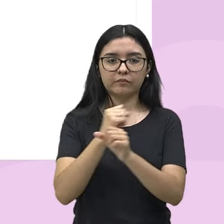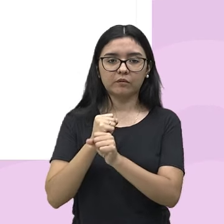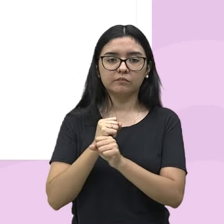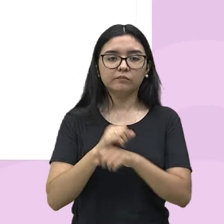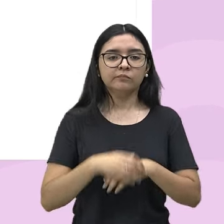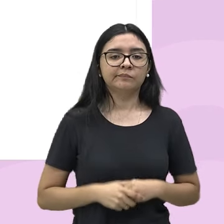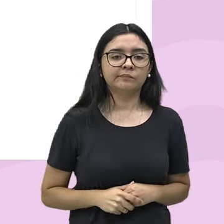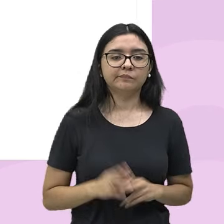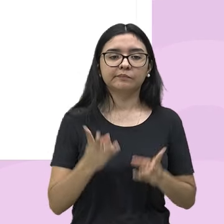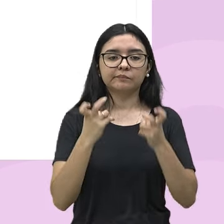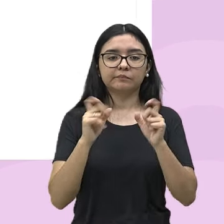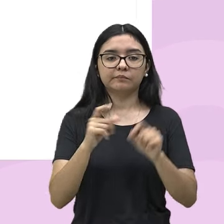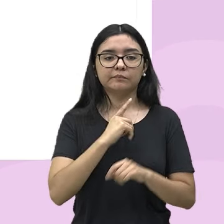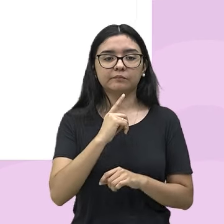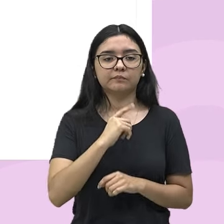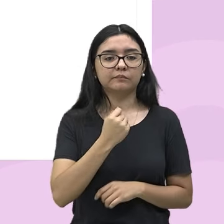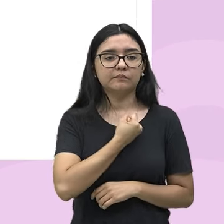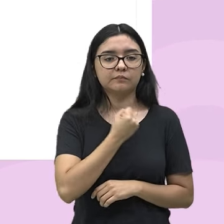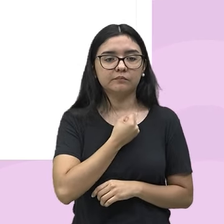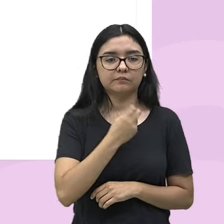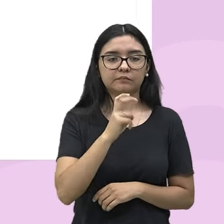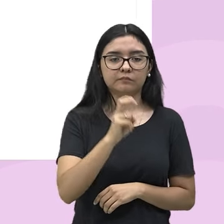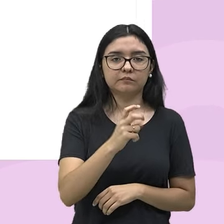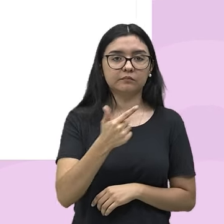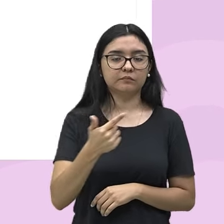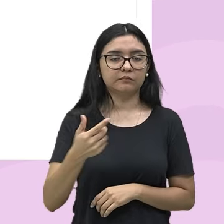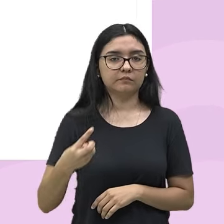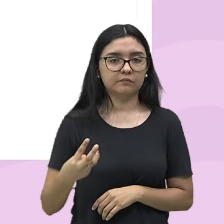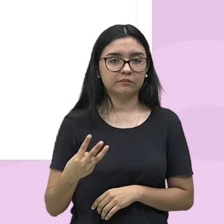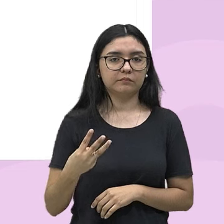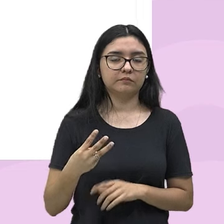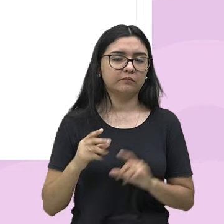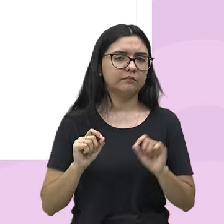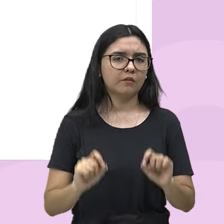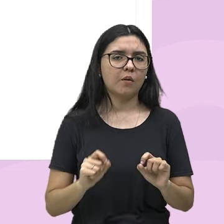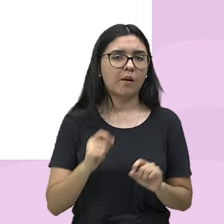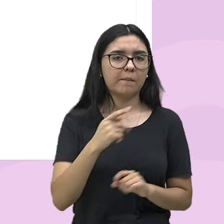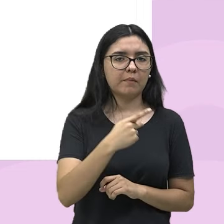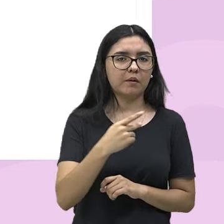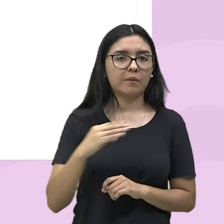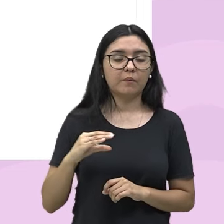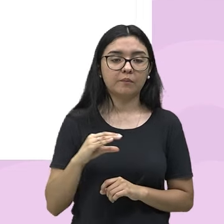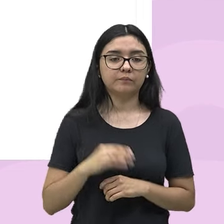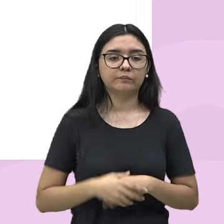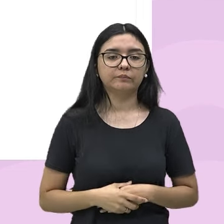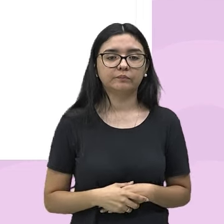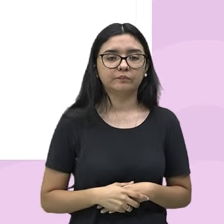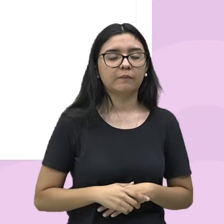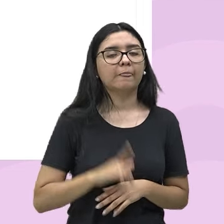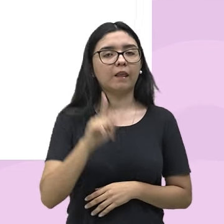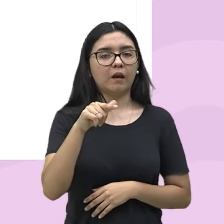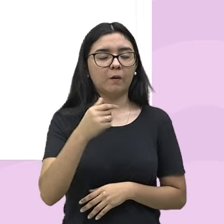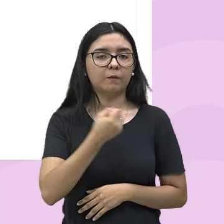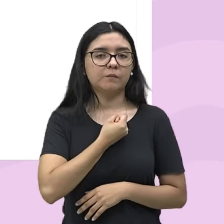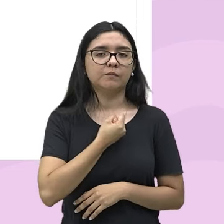Vejam só, temos agora o exemplo, o número 523. E aí, primo ou composto? Opa, ele é o